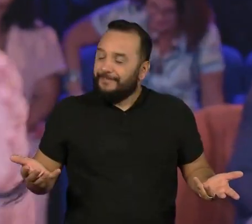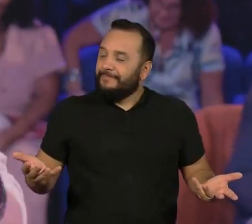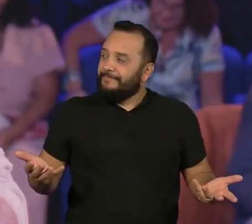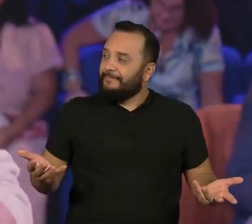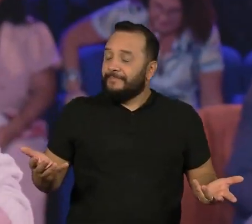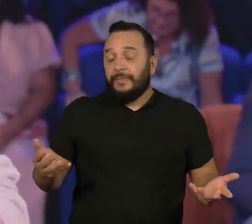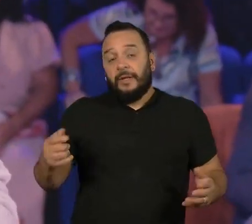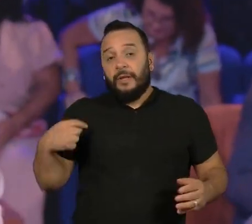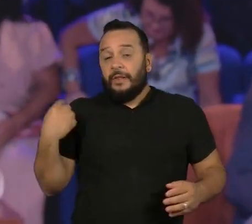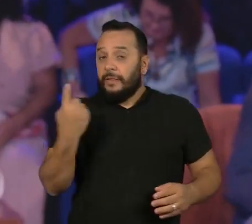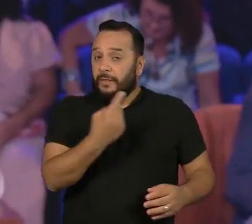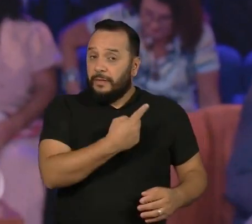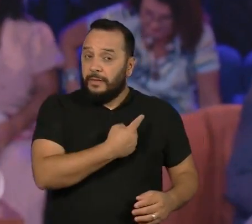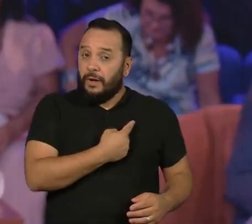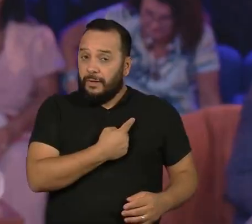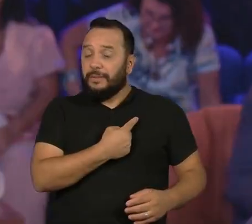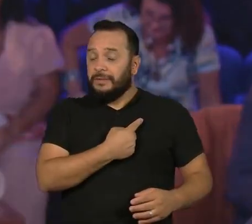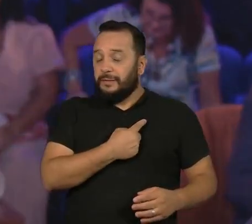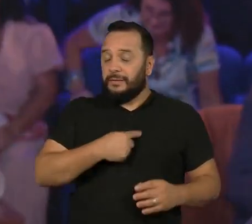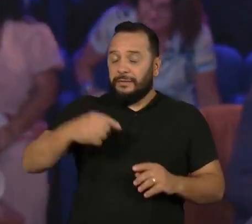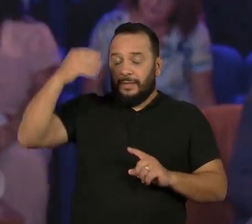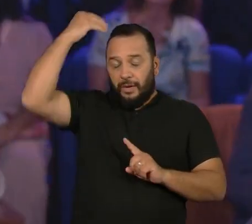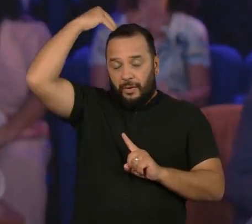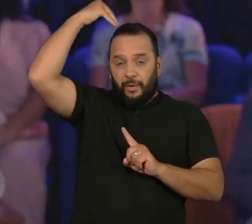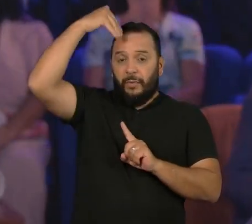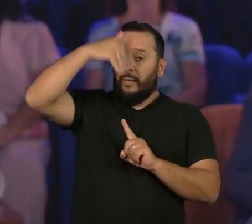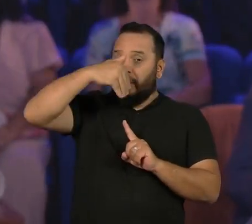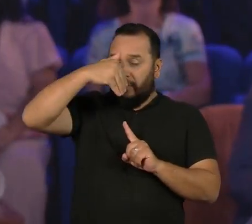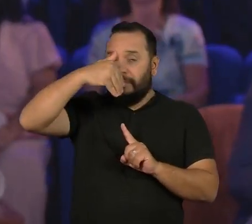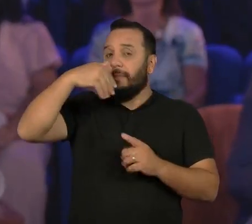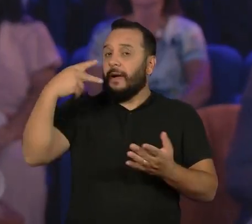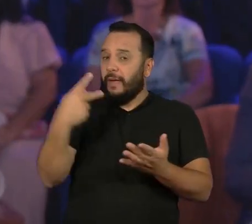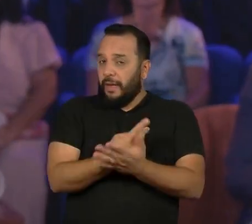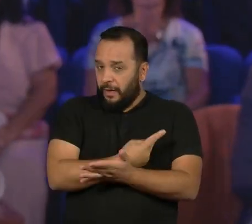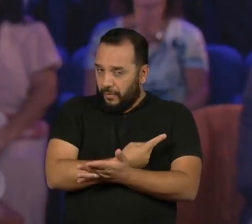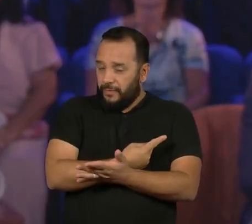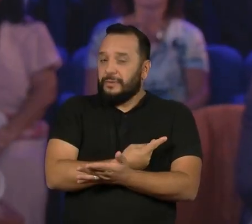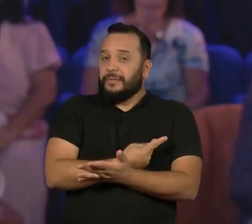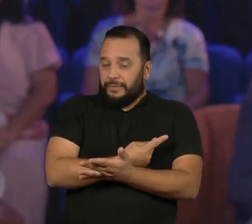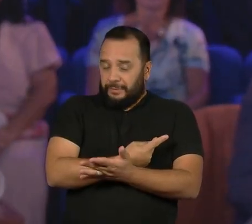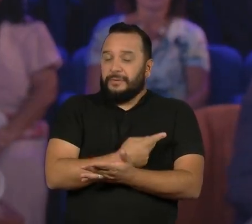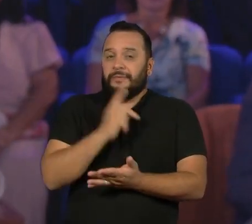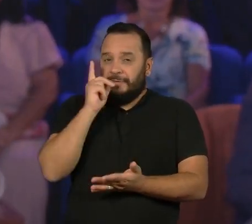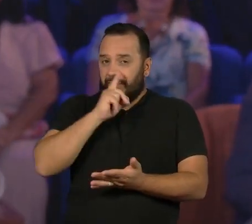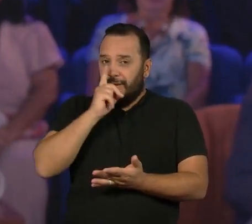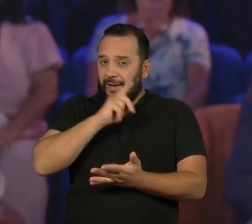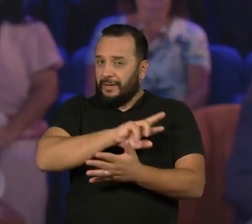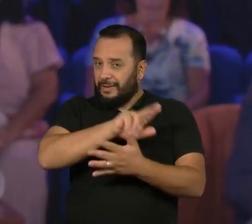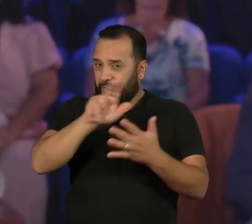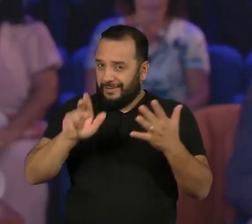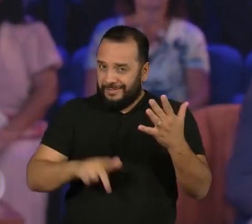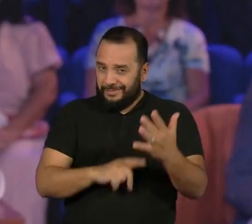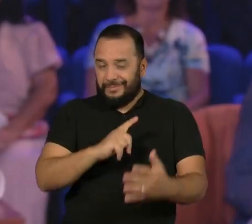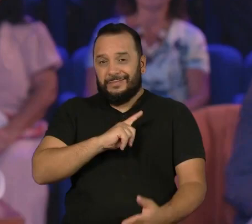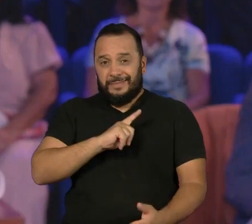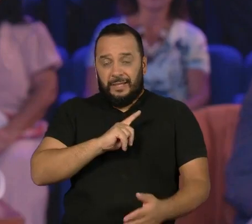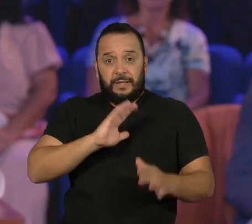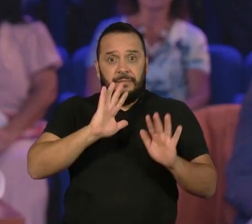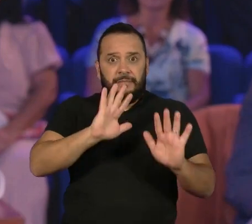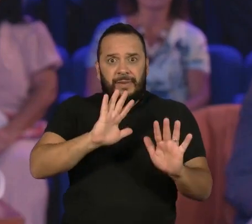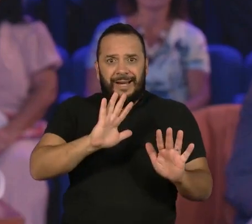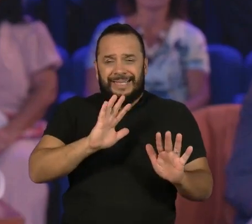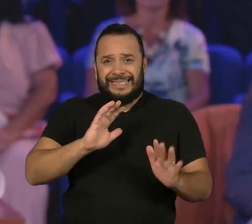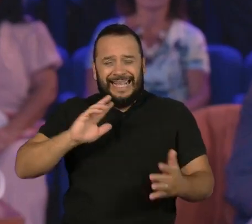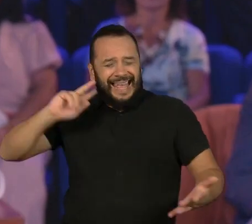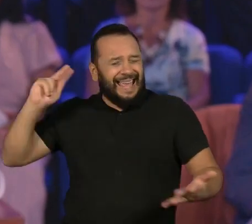Somos culpados de muitos erros e muitas falhas, mas nosso pior crime é abandonar as